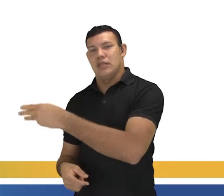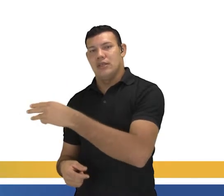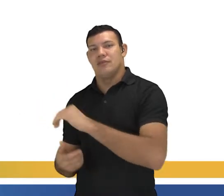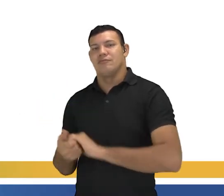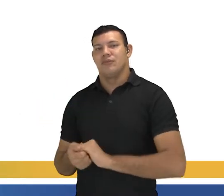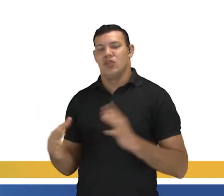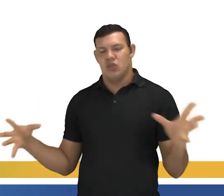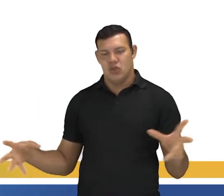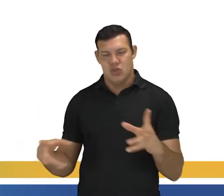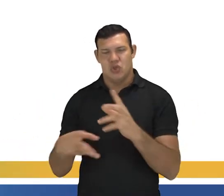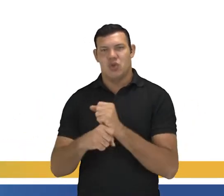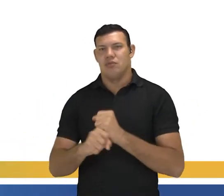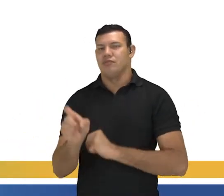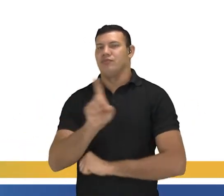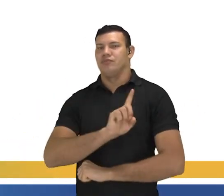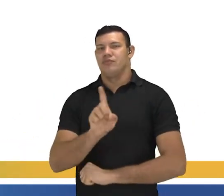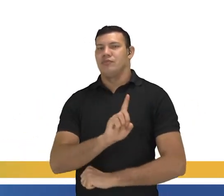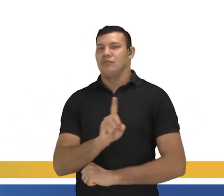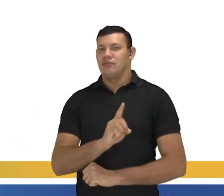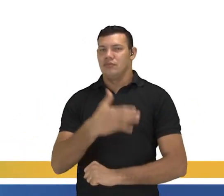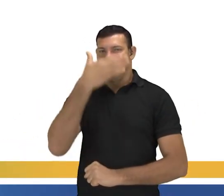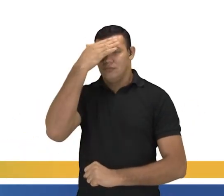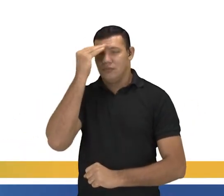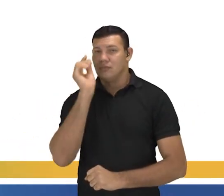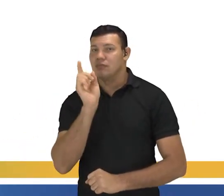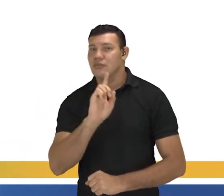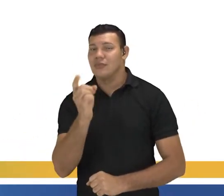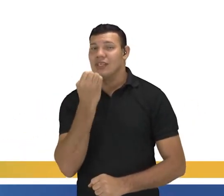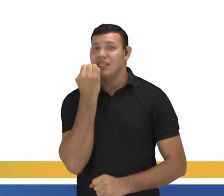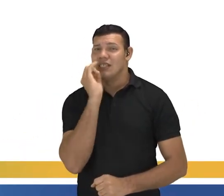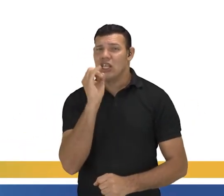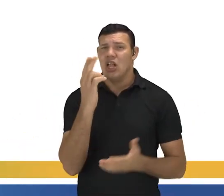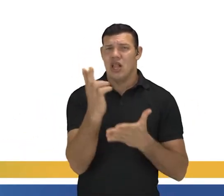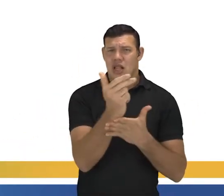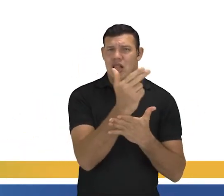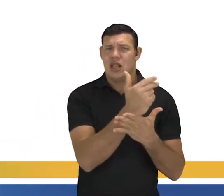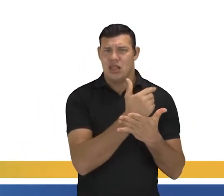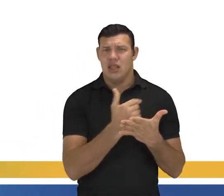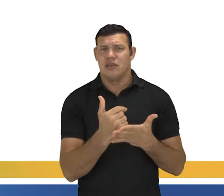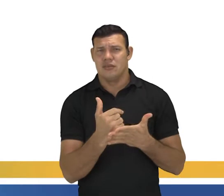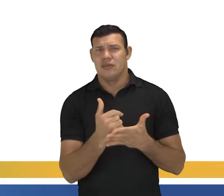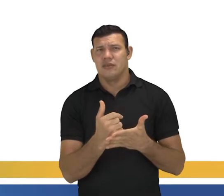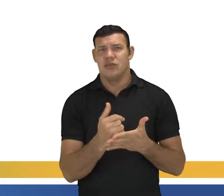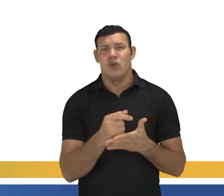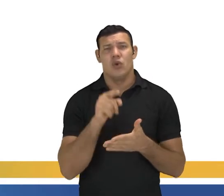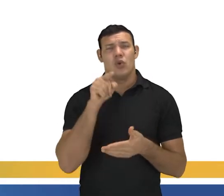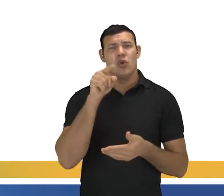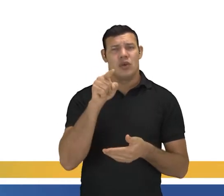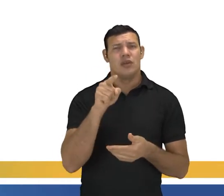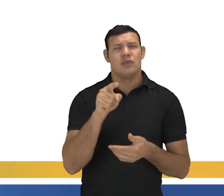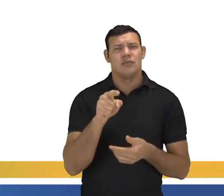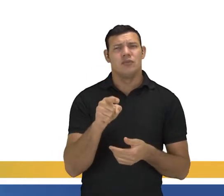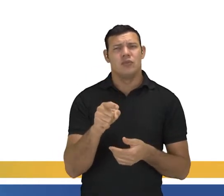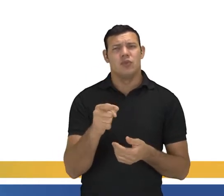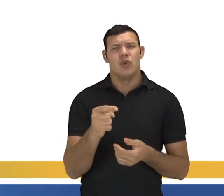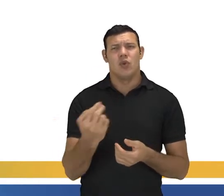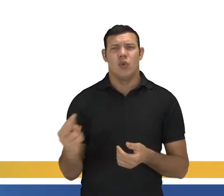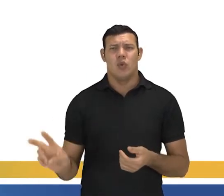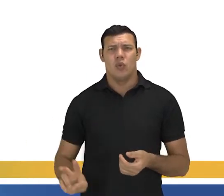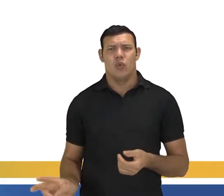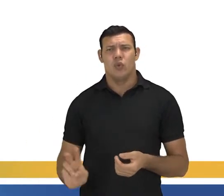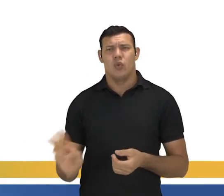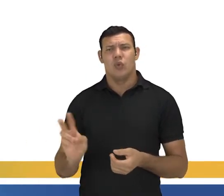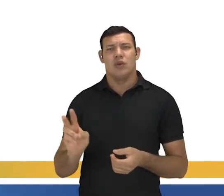não vão somar. Se no esquema vocês tiverem resistores de mesmo valor, então para